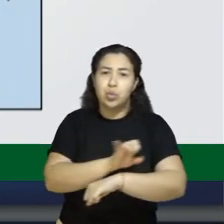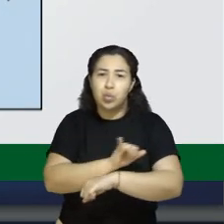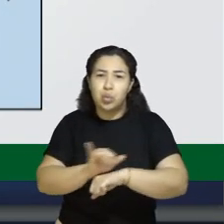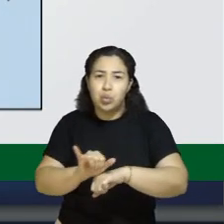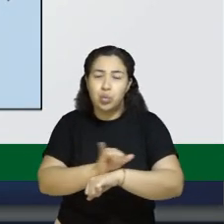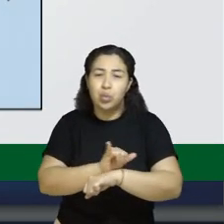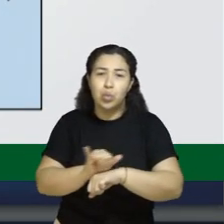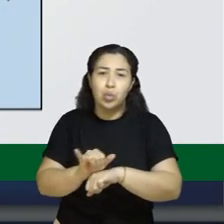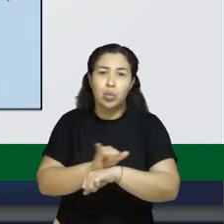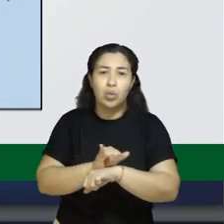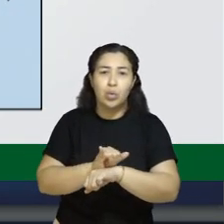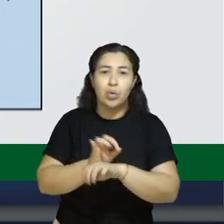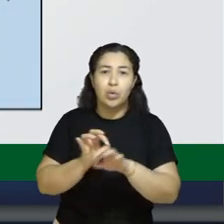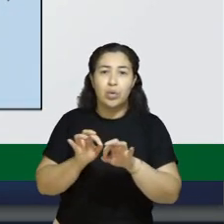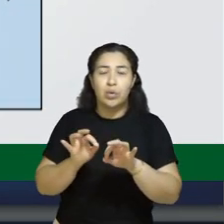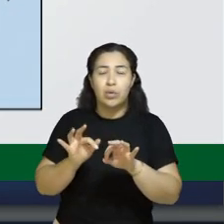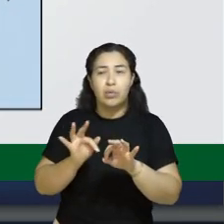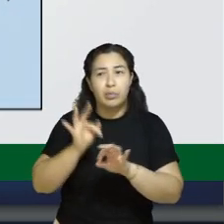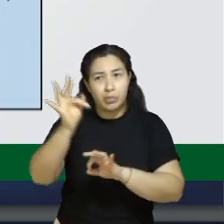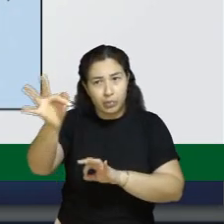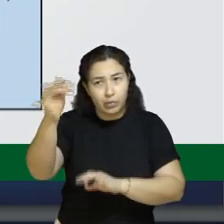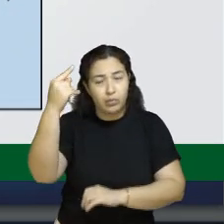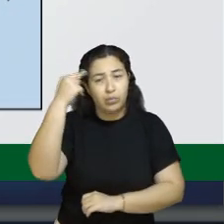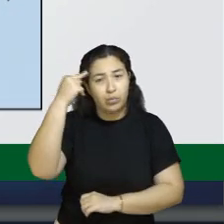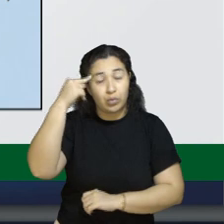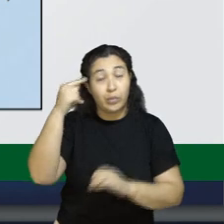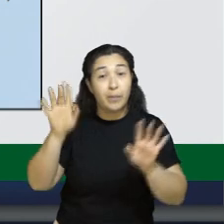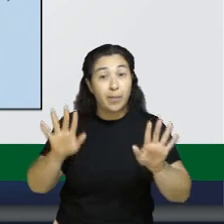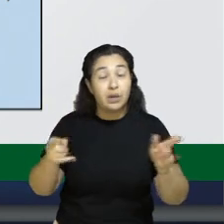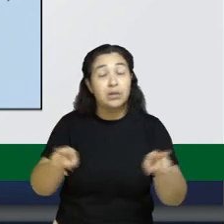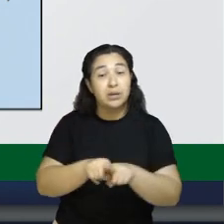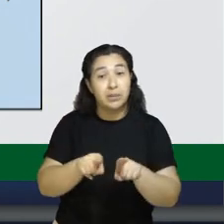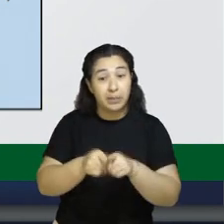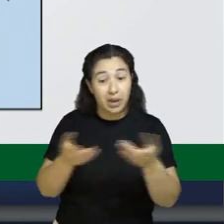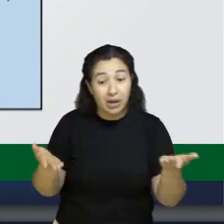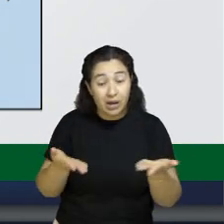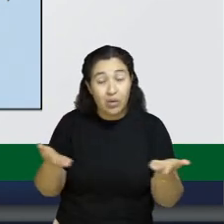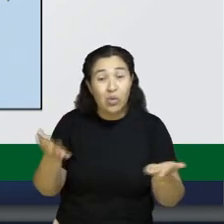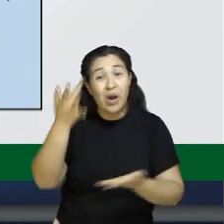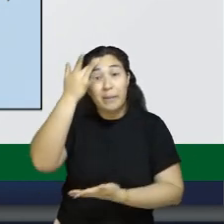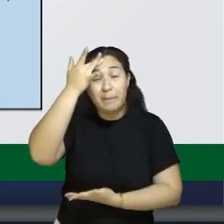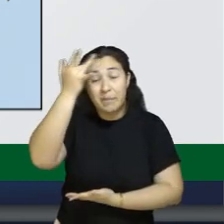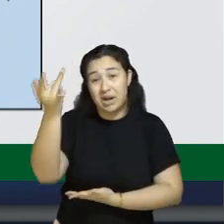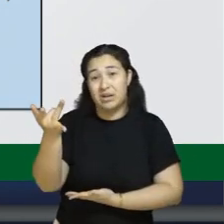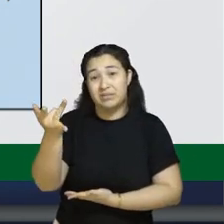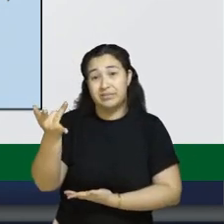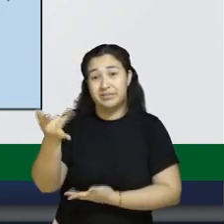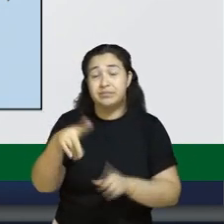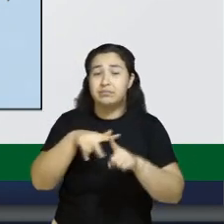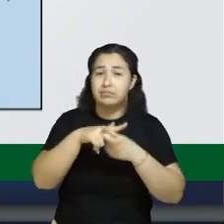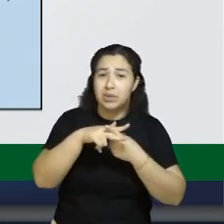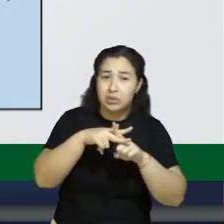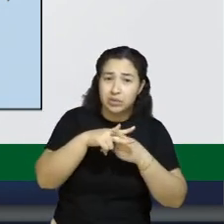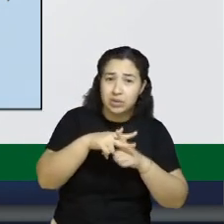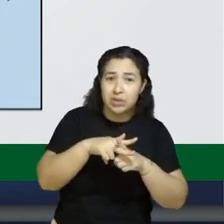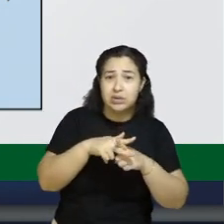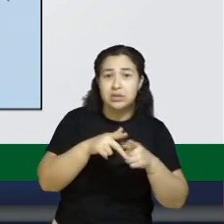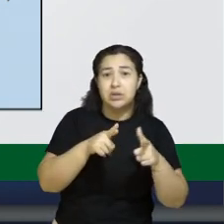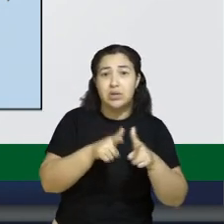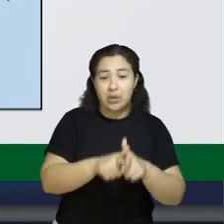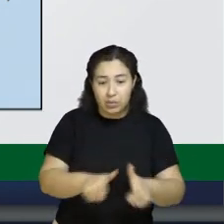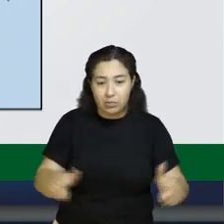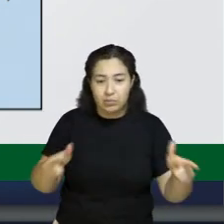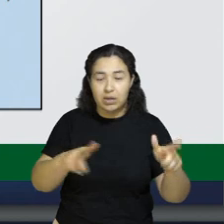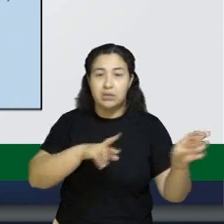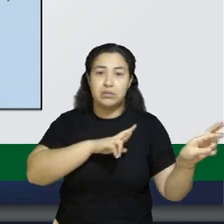prazo, médio prazo e a longo prazo. Nós precisamos de investimentos robustos e de forma recorrente para manutenção, ampliação da malha